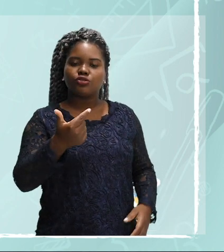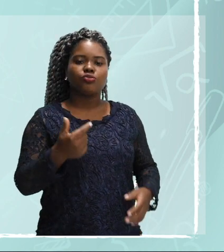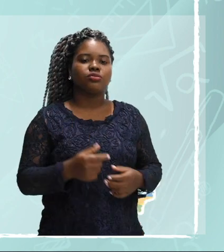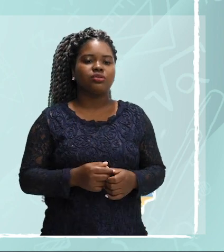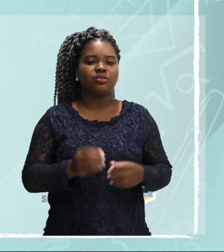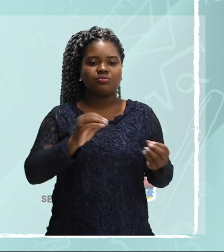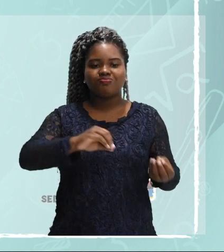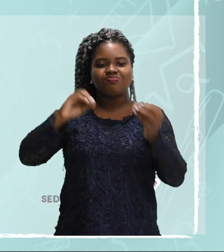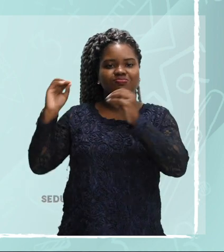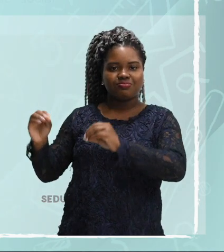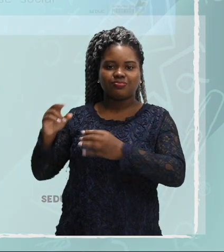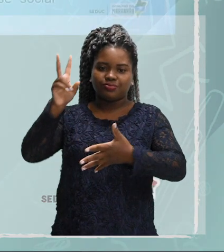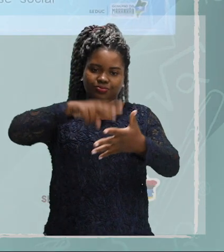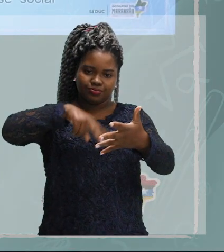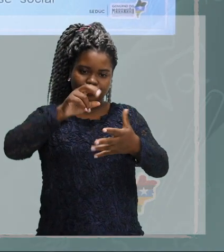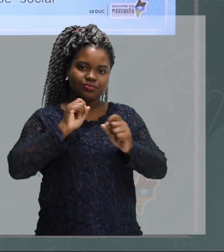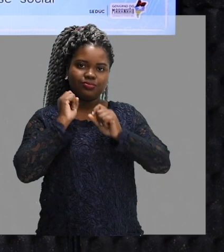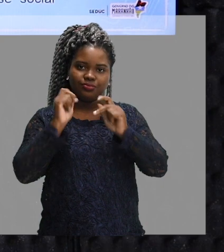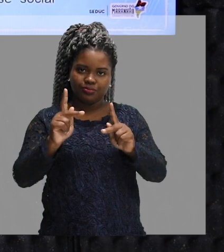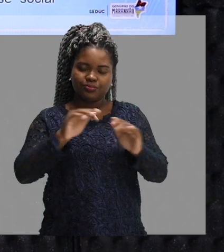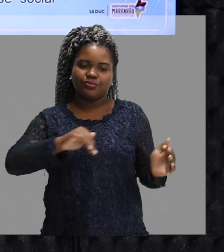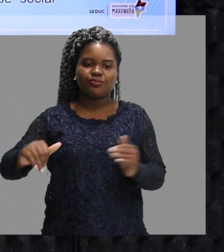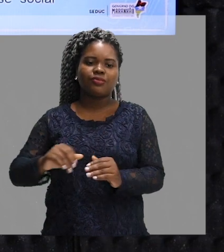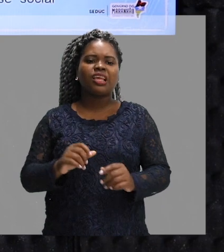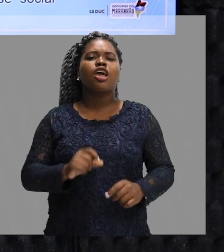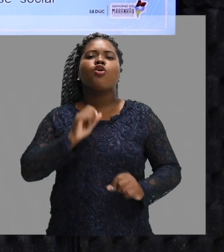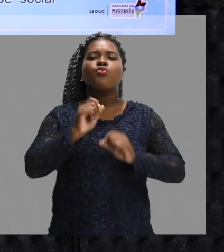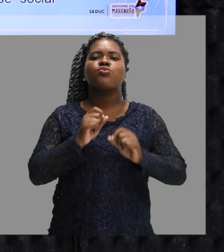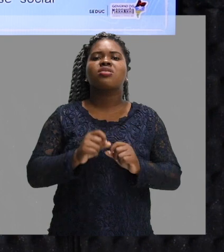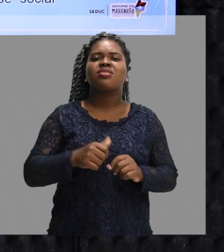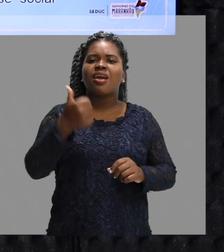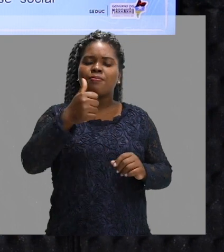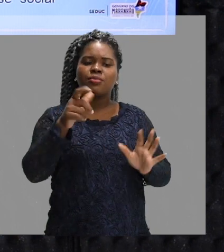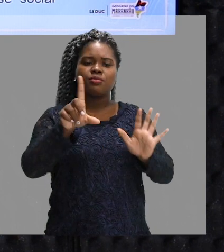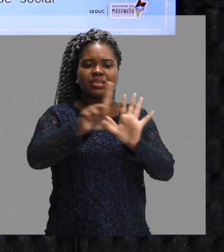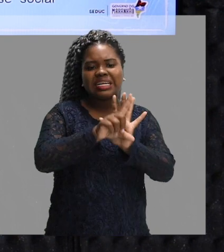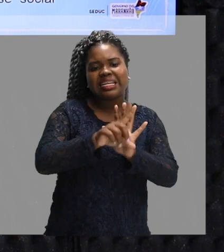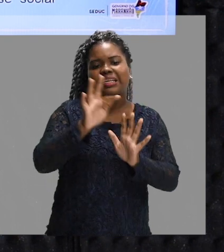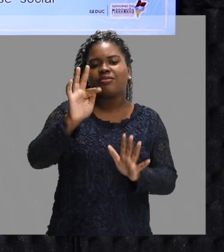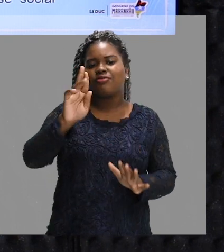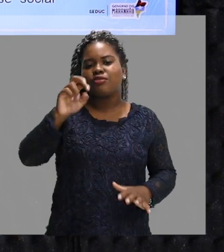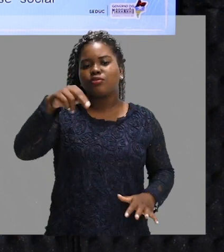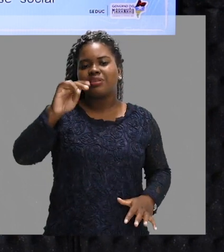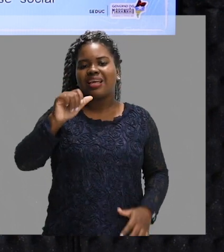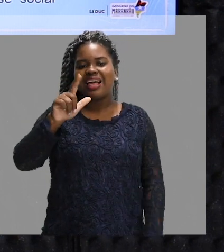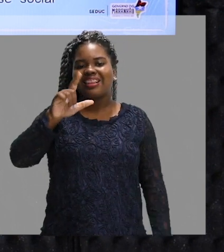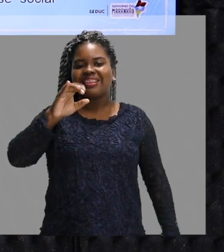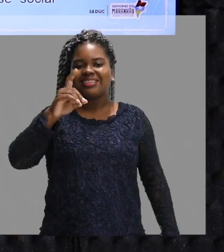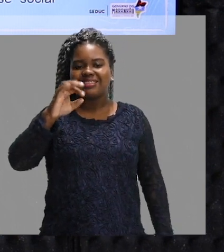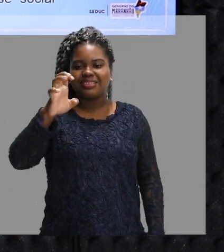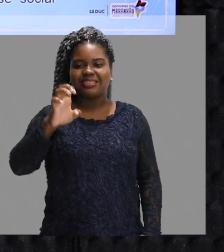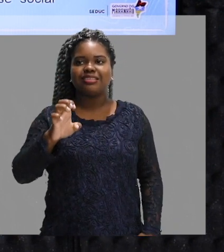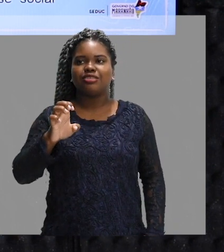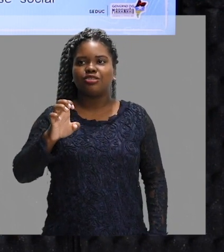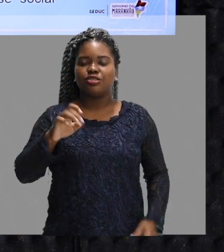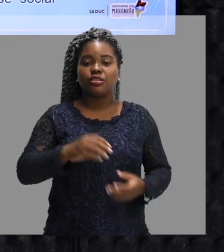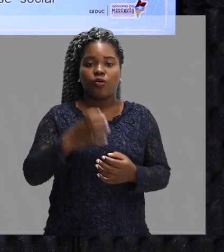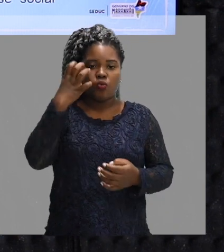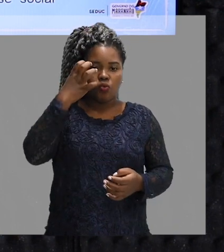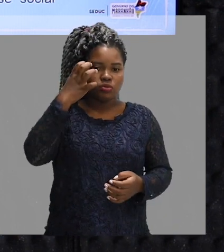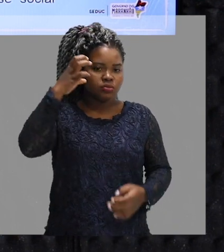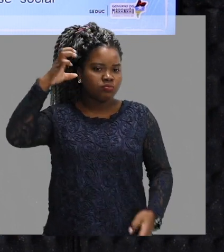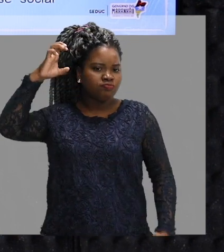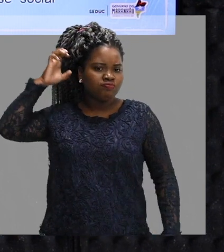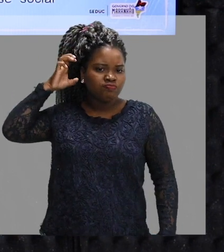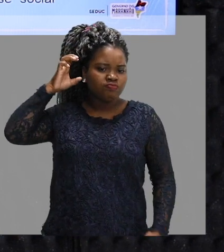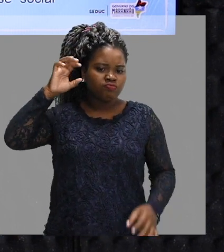O que é a lei da frontalidade? A cabeça era representada de lado, o olho que estava aqui passava para cá,